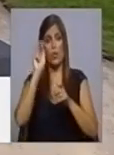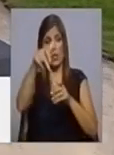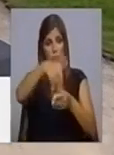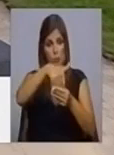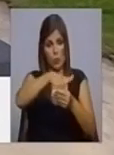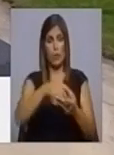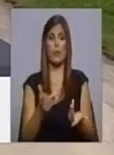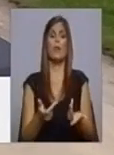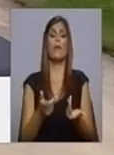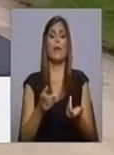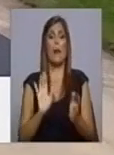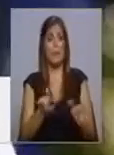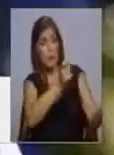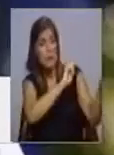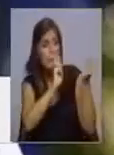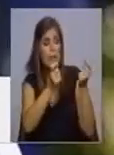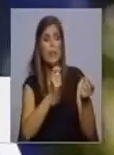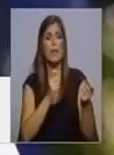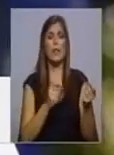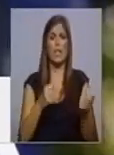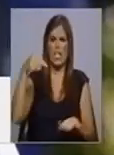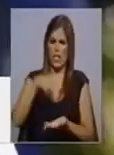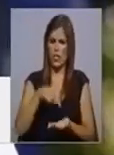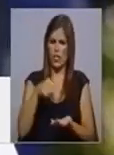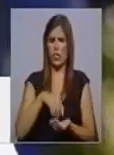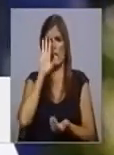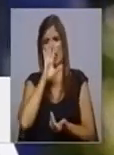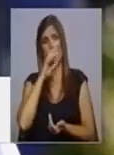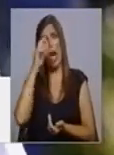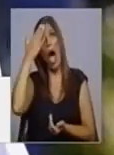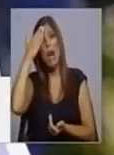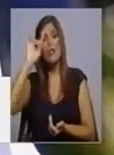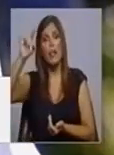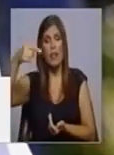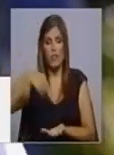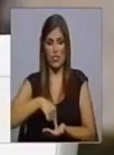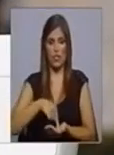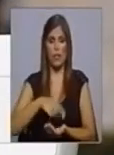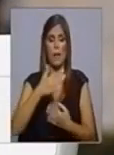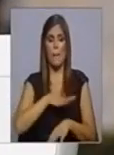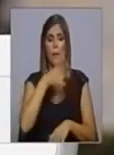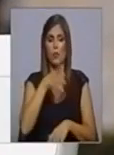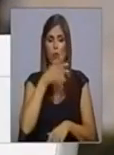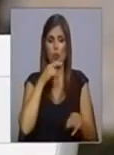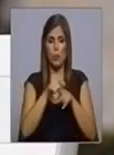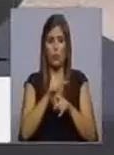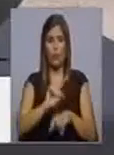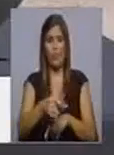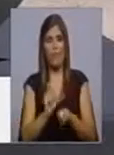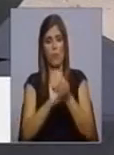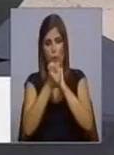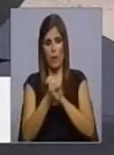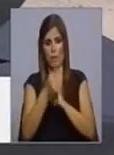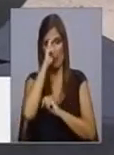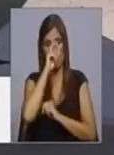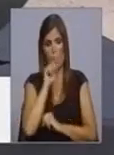pessoas discutirem e é preciso também as pessoas reclamarem quando entendem que devem reclamar. Mas o discurso político deve mudar para lembrar isso às pessoas? Ou